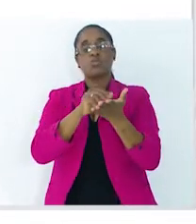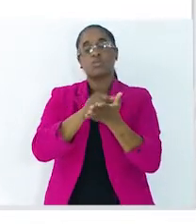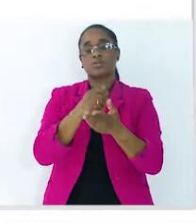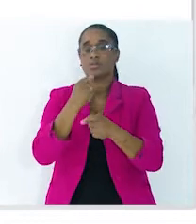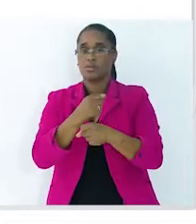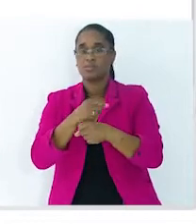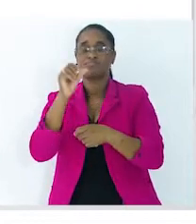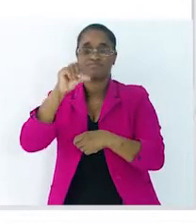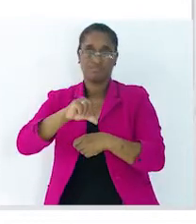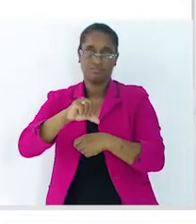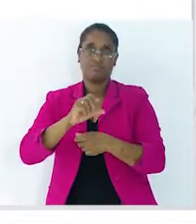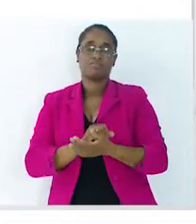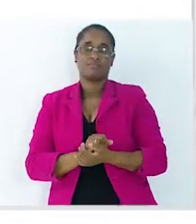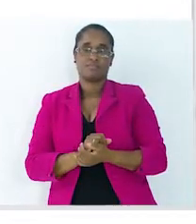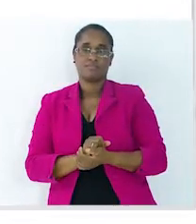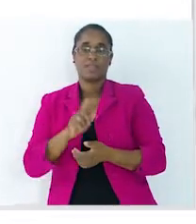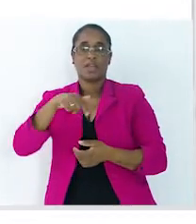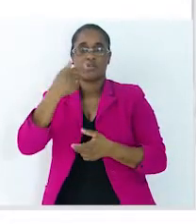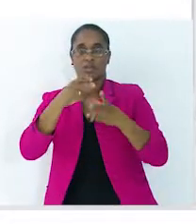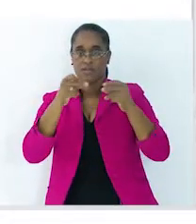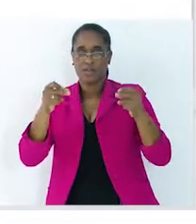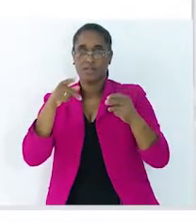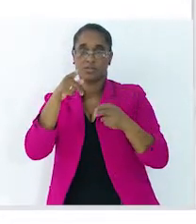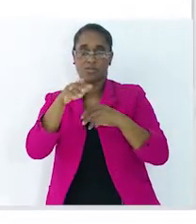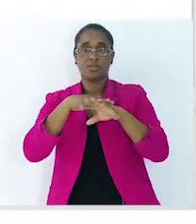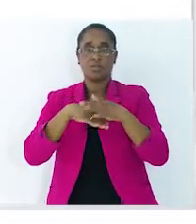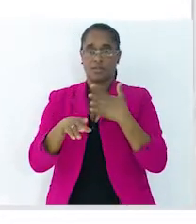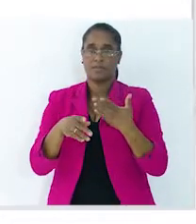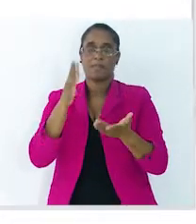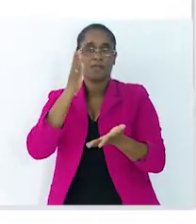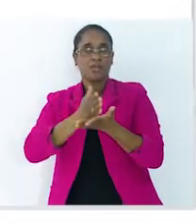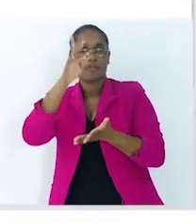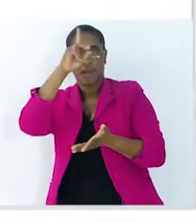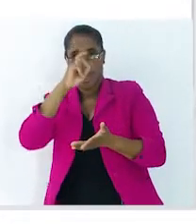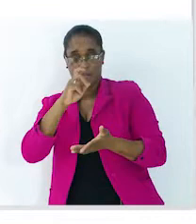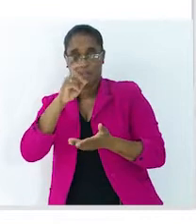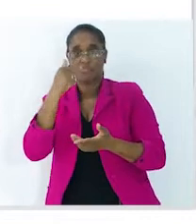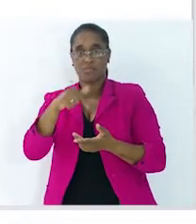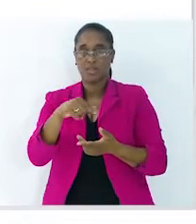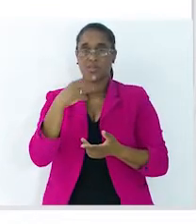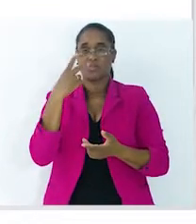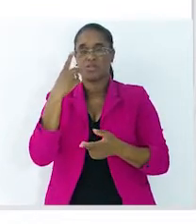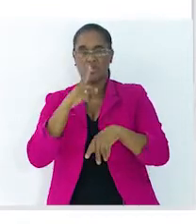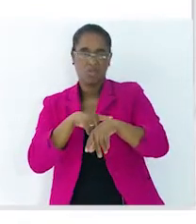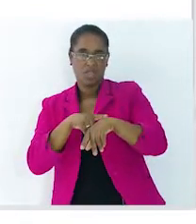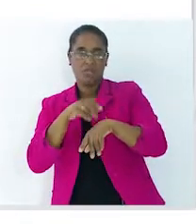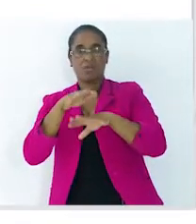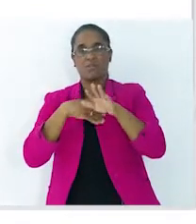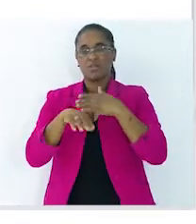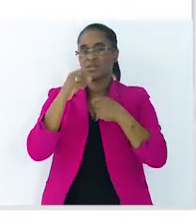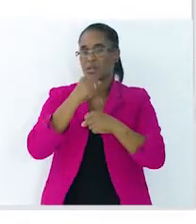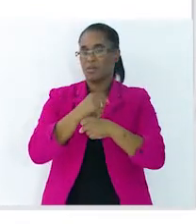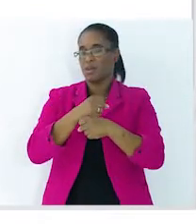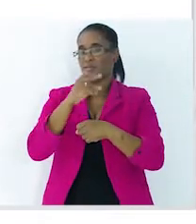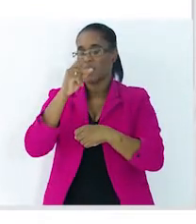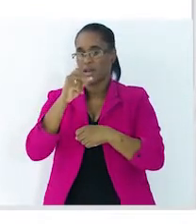exercícios errados, é a outra frase que vais fazer. Só para lembrar, temos só um tempinho para fazer o exercício da